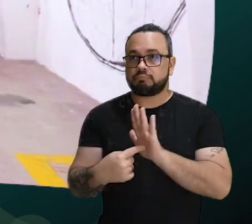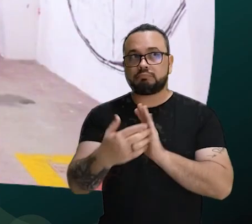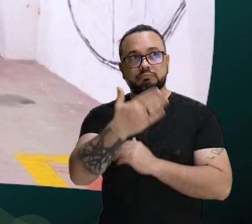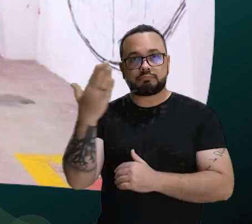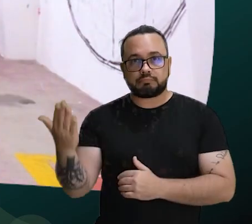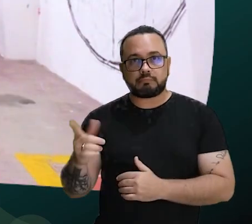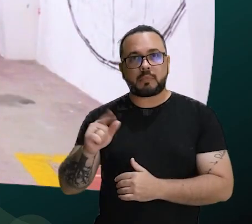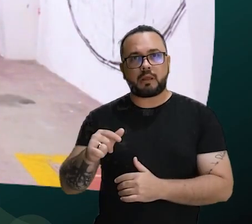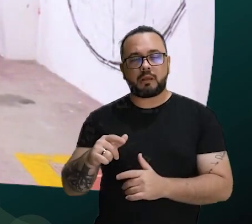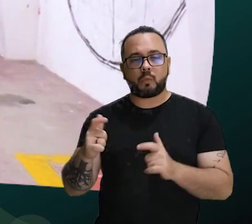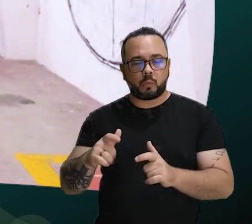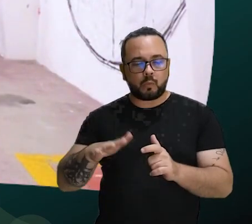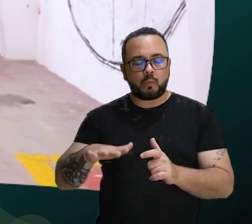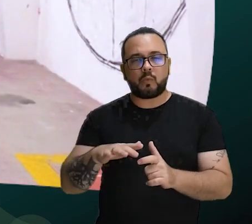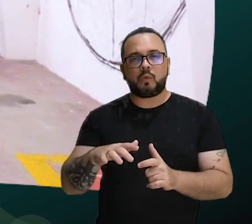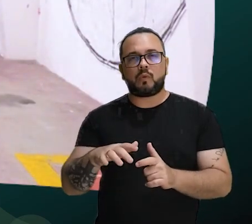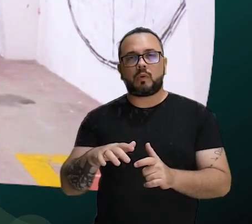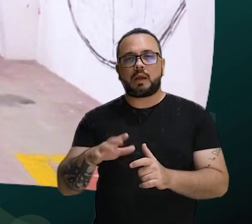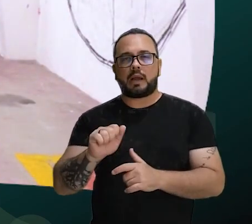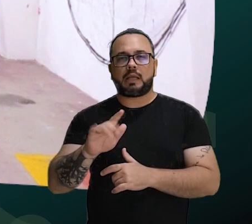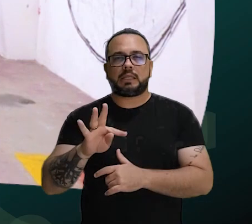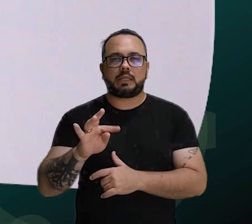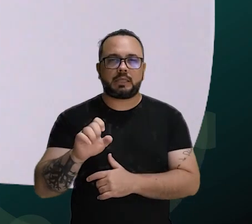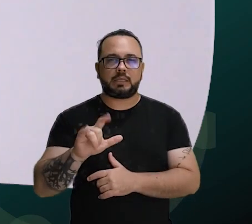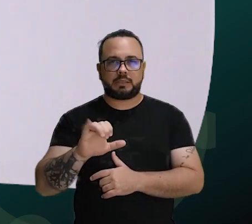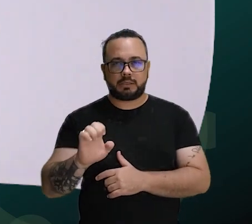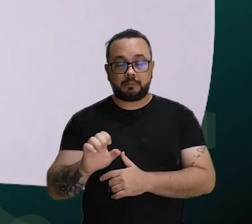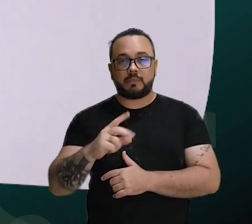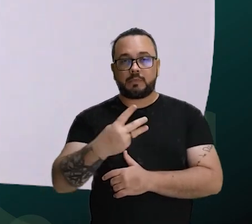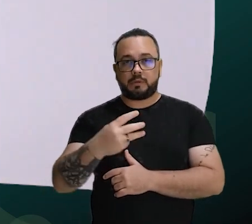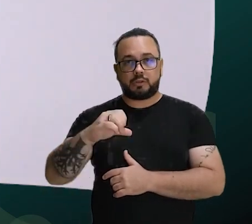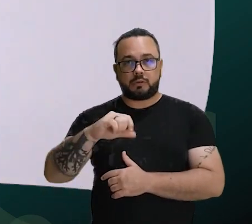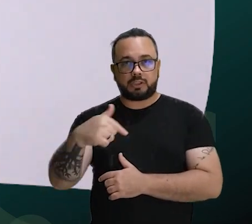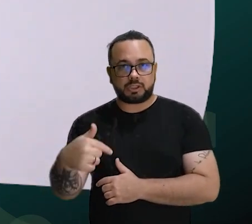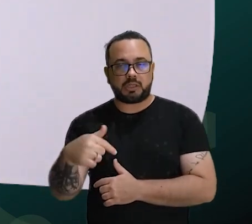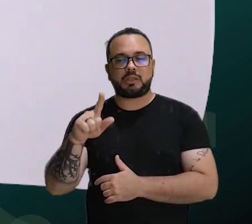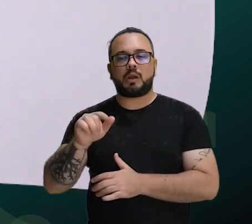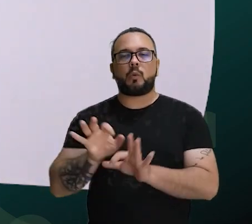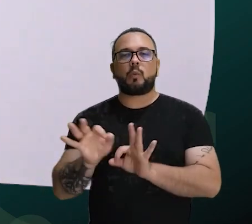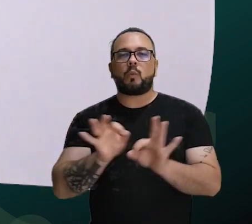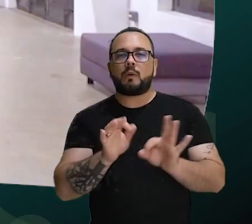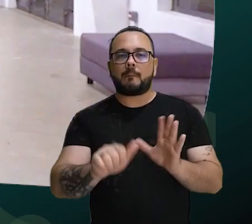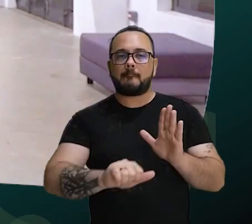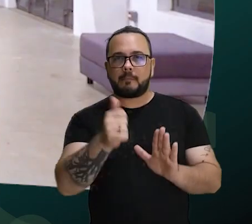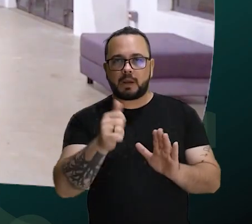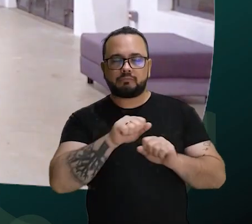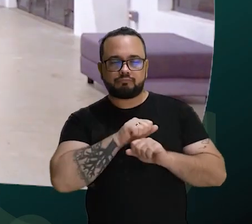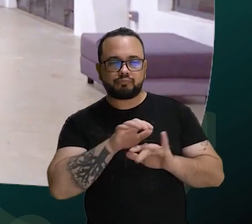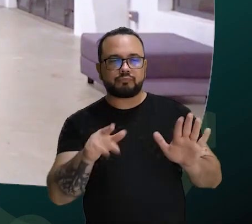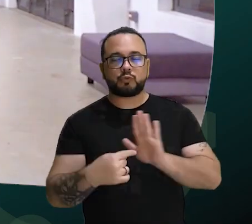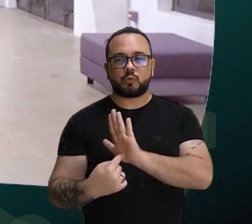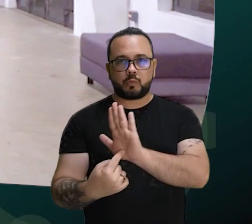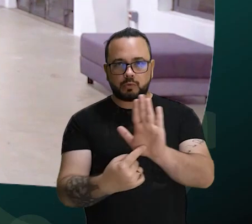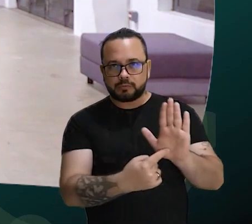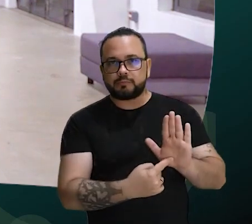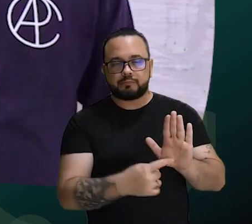agora é um salão ocupado pelo Ateliê 397, que é uma galeria de arte, que foi quem coordenou a primeira grande ação aqui do espaço,